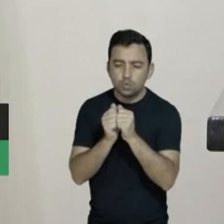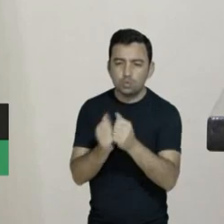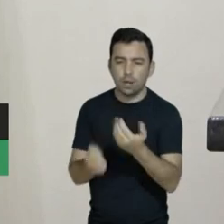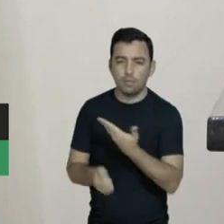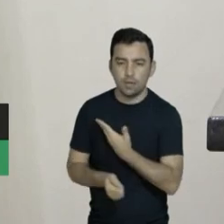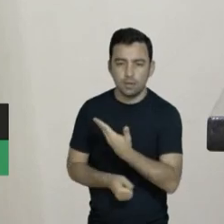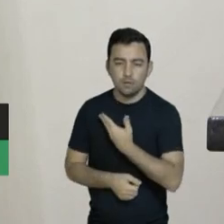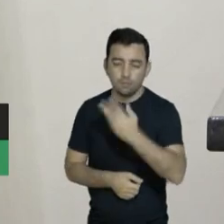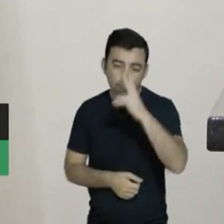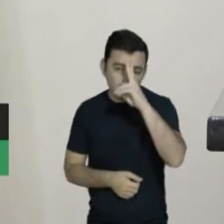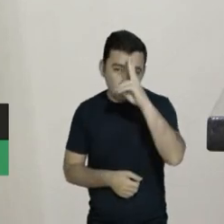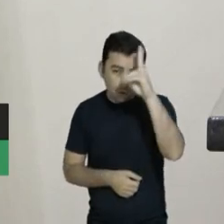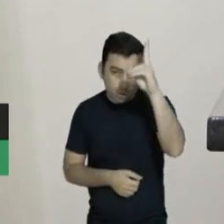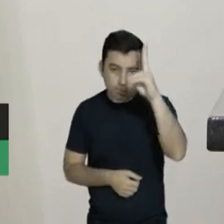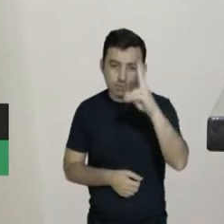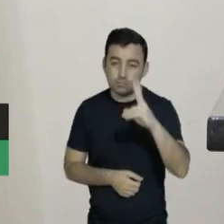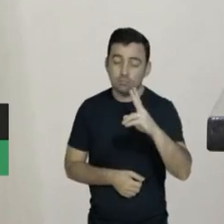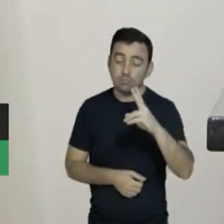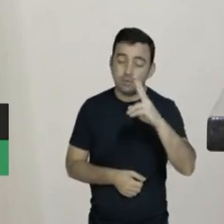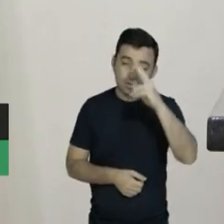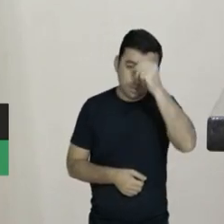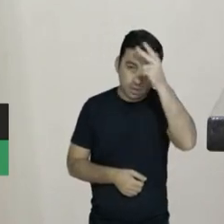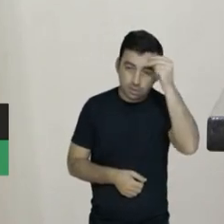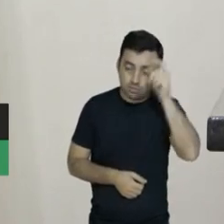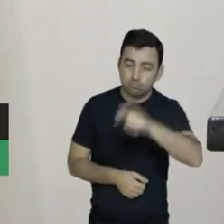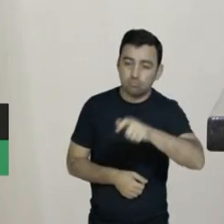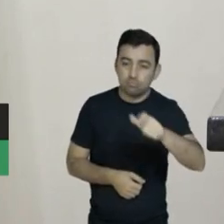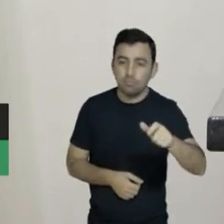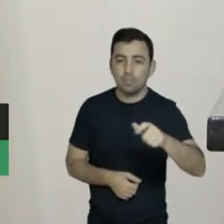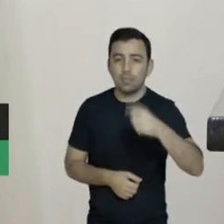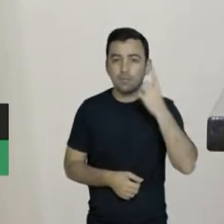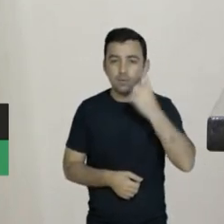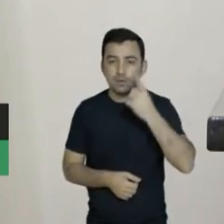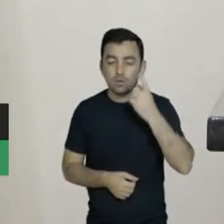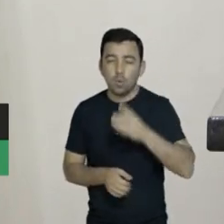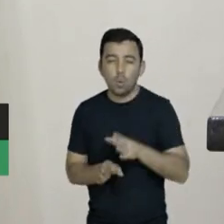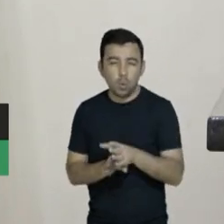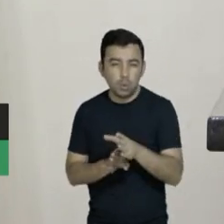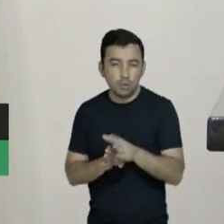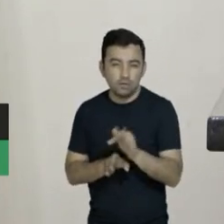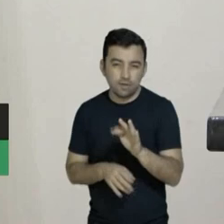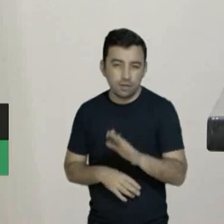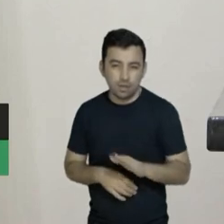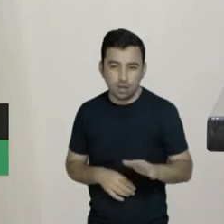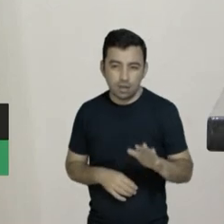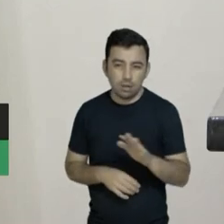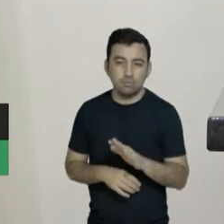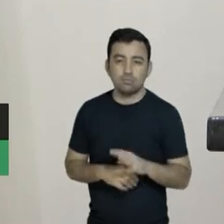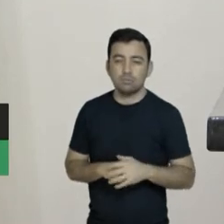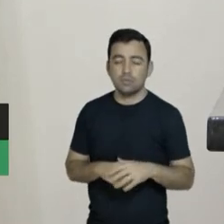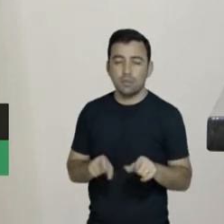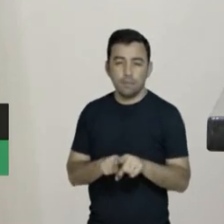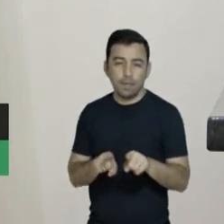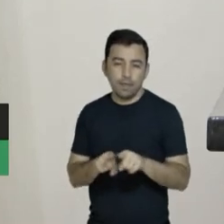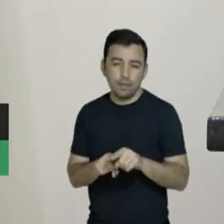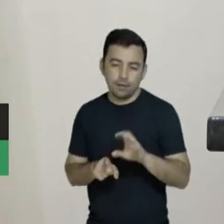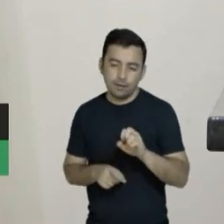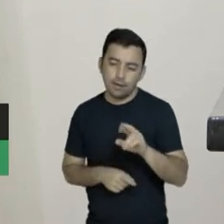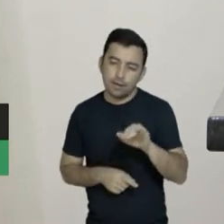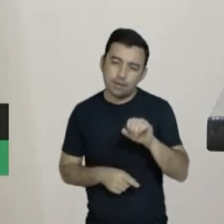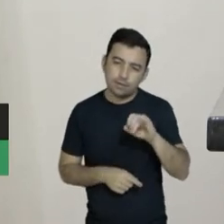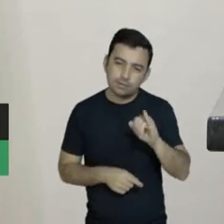com prefeito, com deputado e tudo. O Conselho Federal e o Cresci, senhor presidente, senhores membros, é uma autarquia